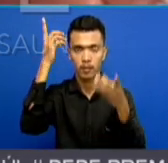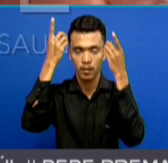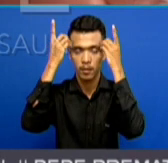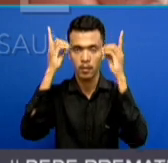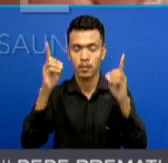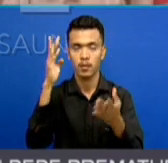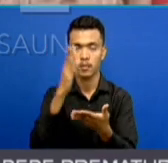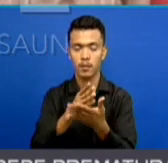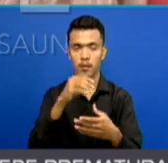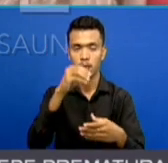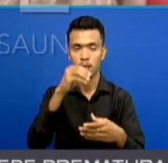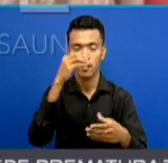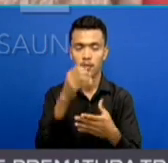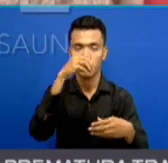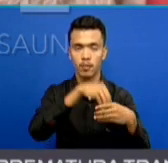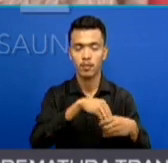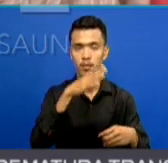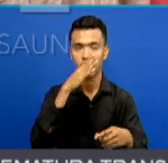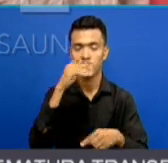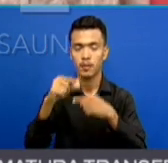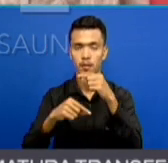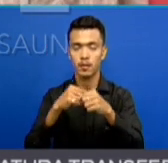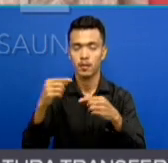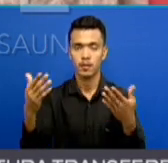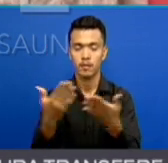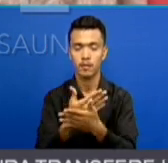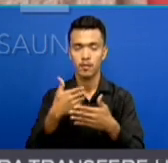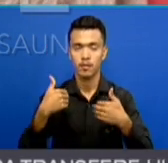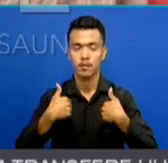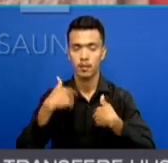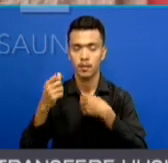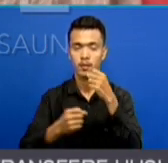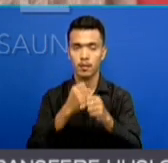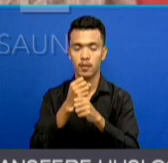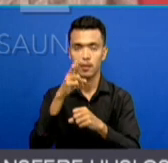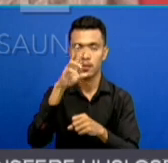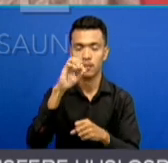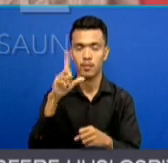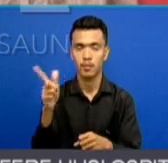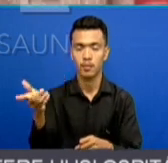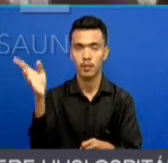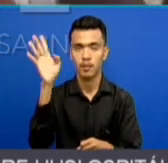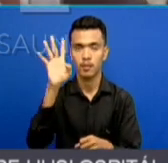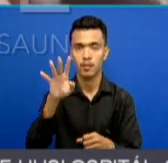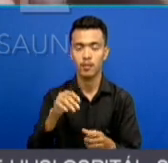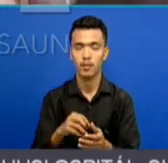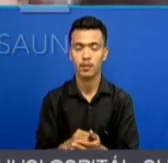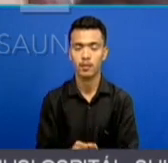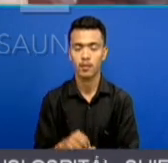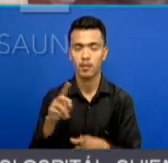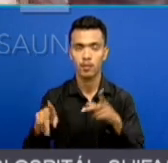para o subsídio para beneficiário Bolsa será mais geração FOM e reinício tina rinhurua ronulo racinhado. Comunidade